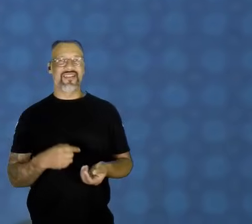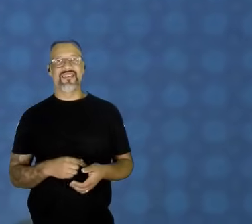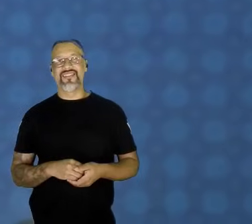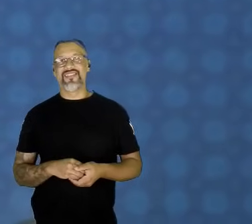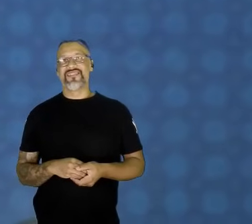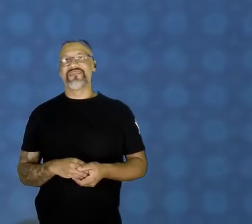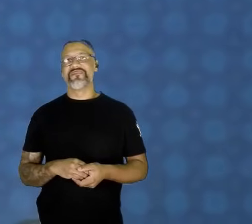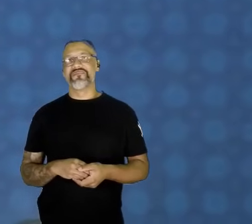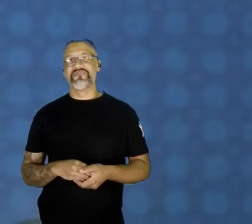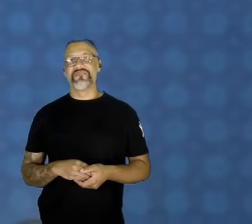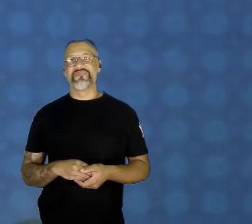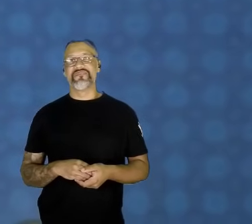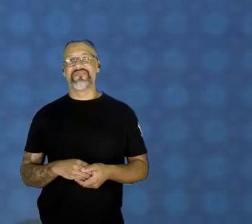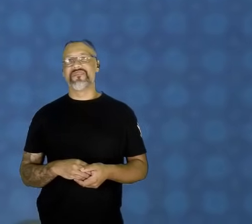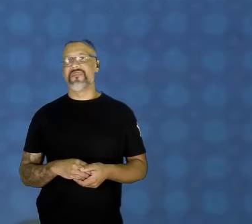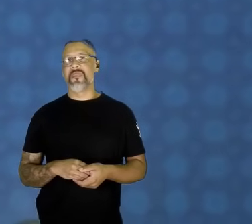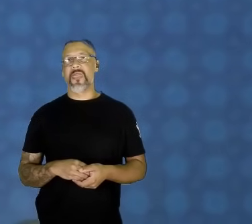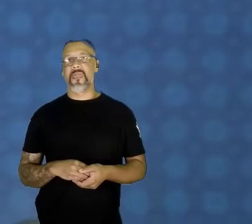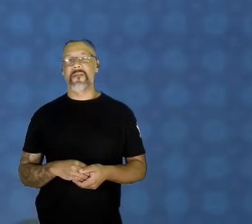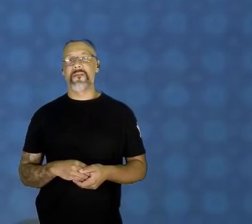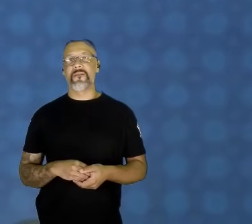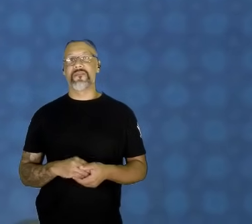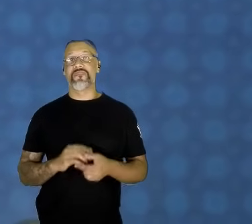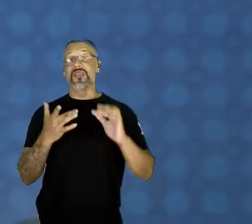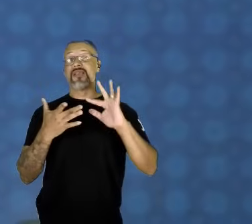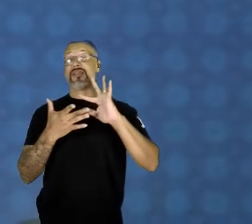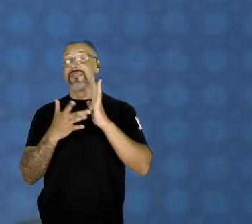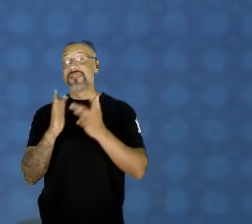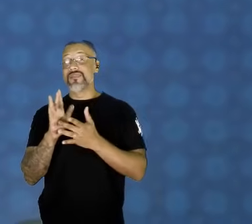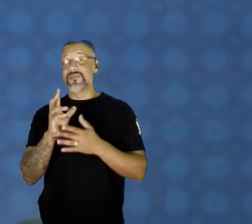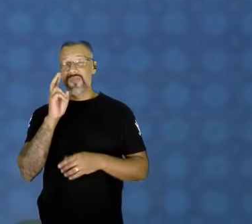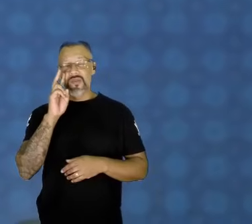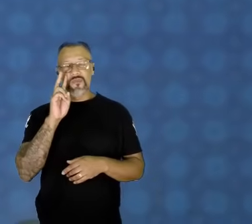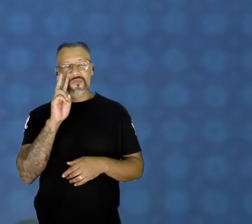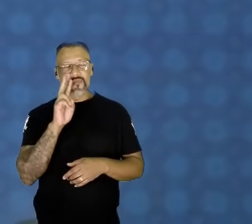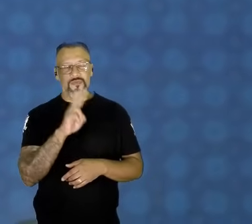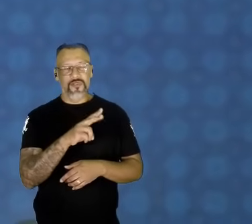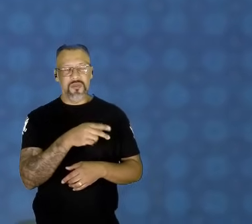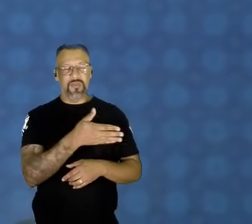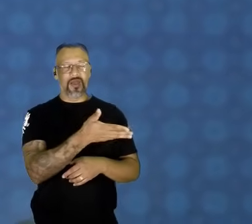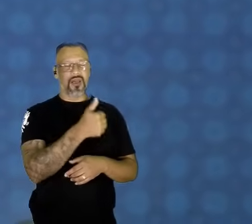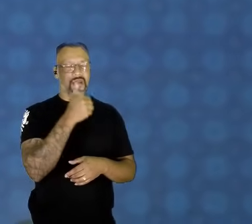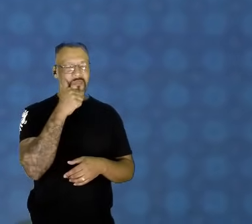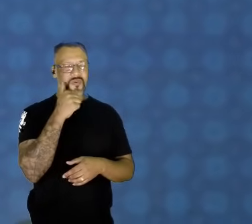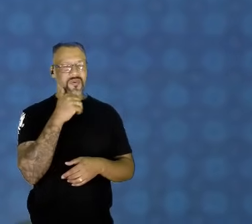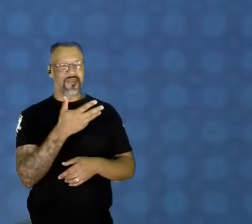ele. Jesus, ele, na hora que ele olhou para aquela mulher, ele sacou que ela não era judia.